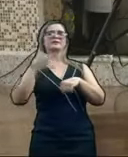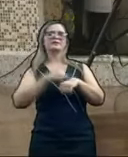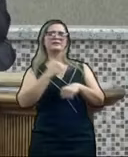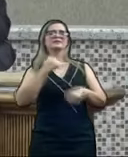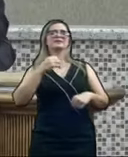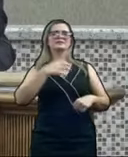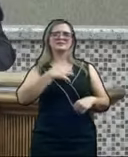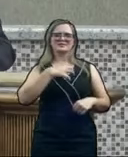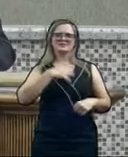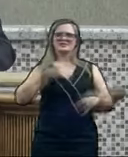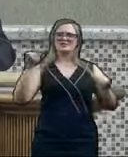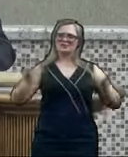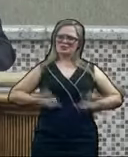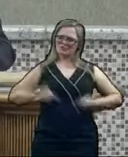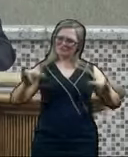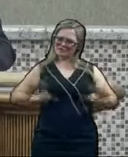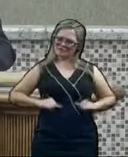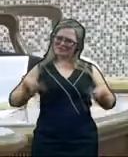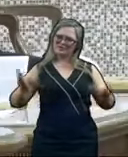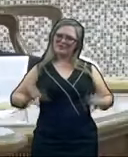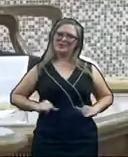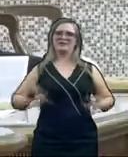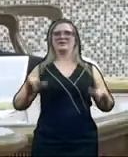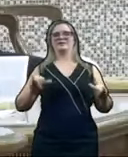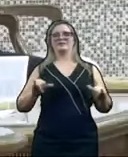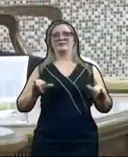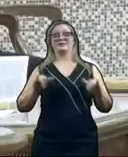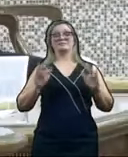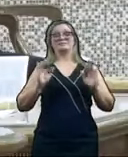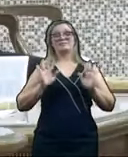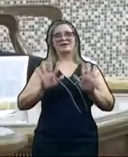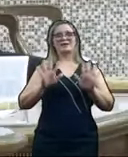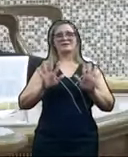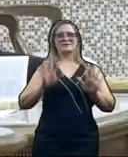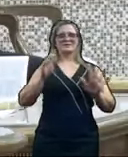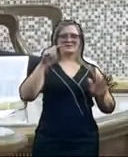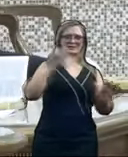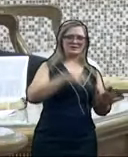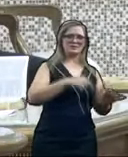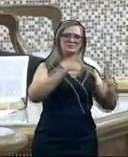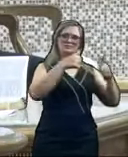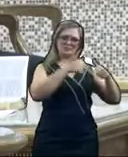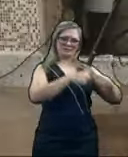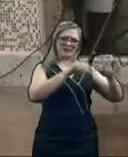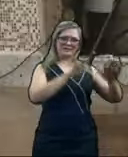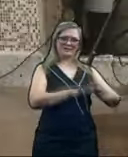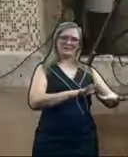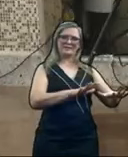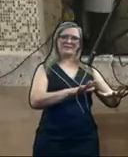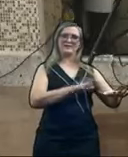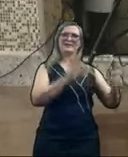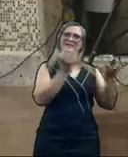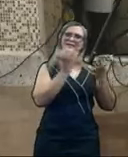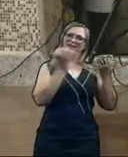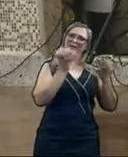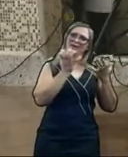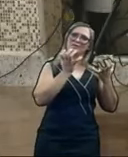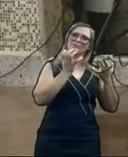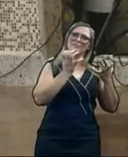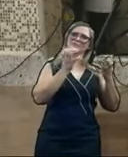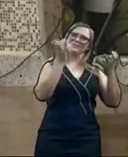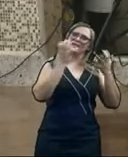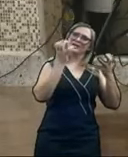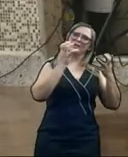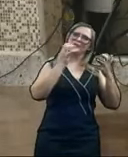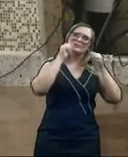voltasse para o meu lugar vou faço para minha casa voltasse para o meu banco da igreja voltasse